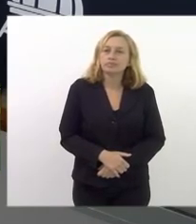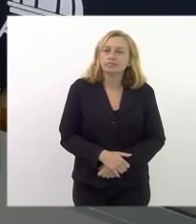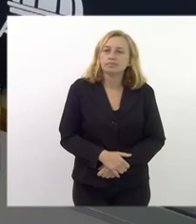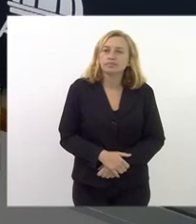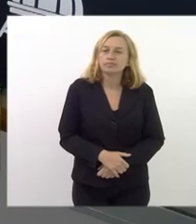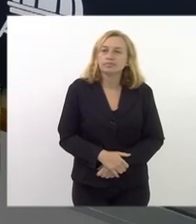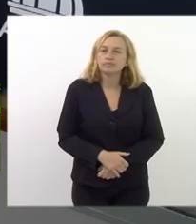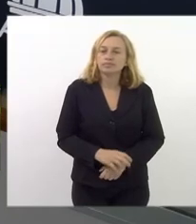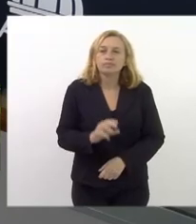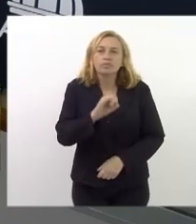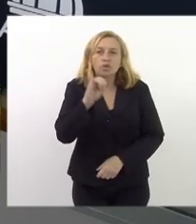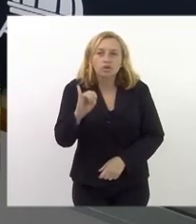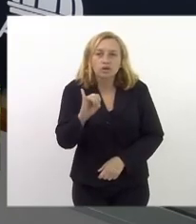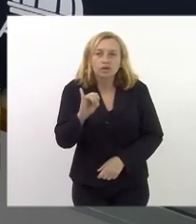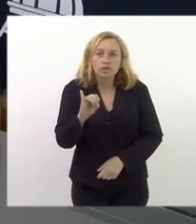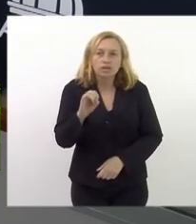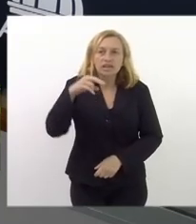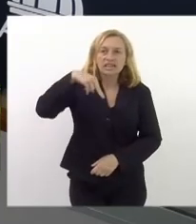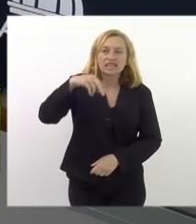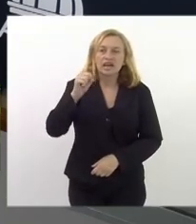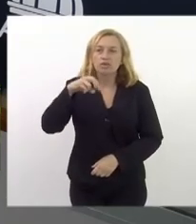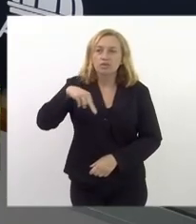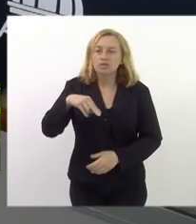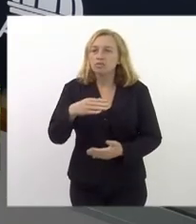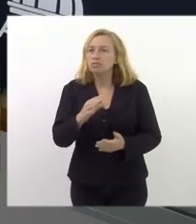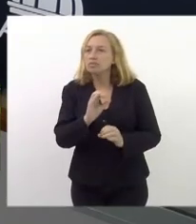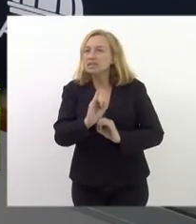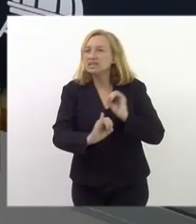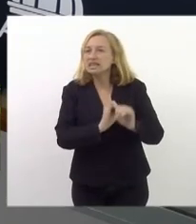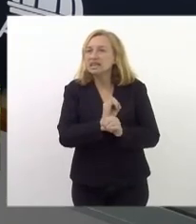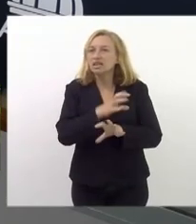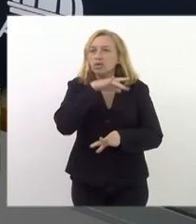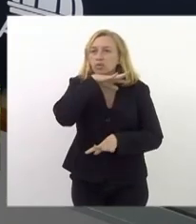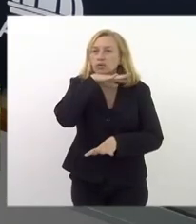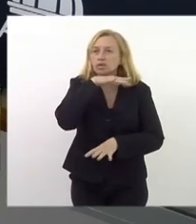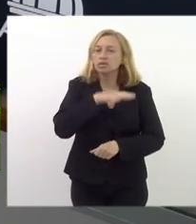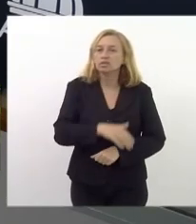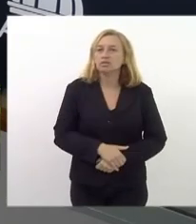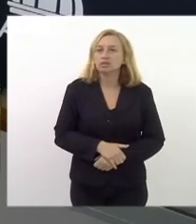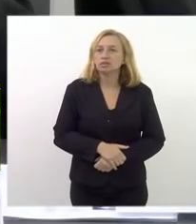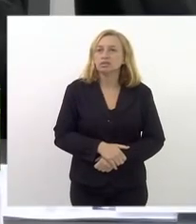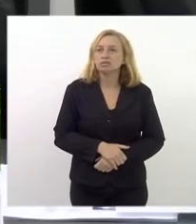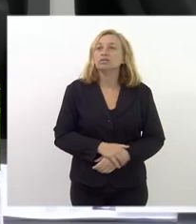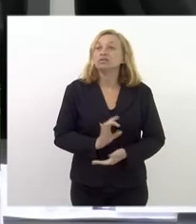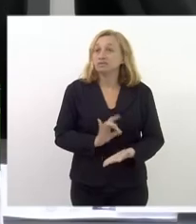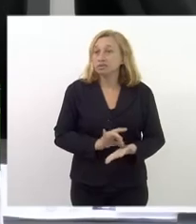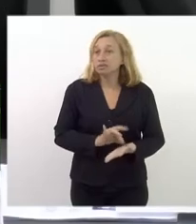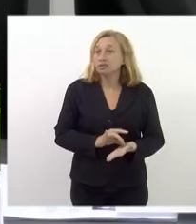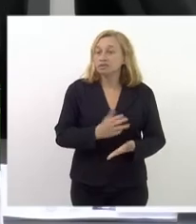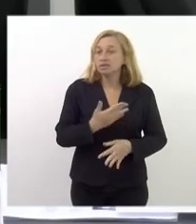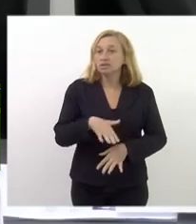Caiu, Nelson? Acho que o Nelson caiu. Não, e é verdade, caiu mesmo.